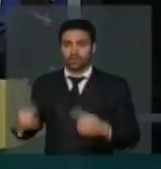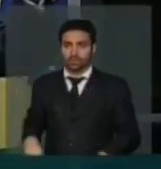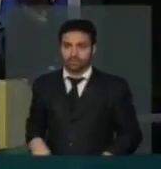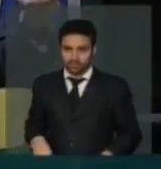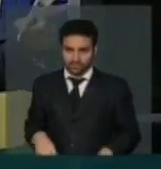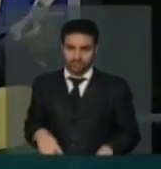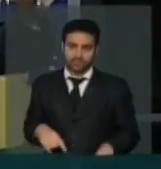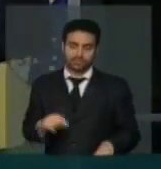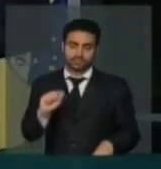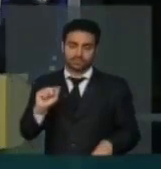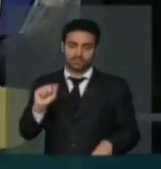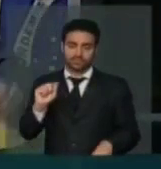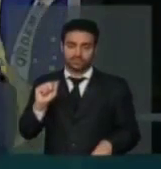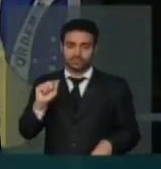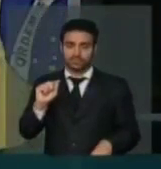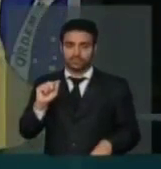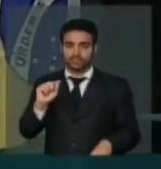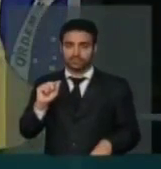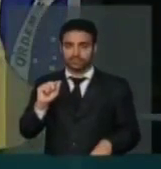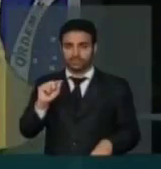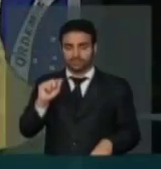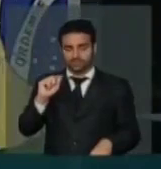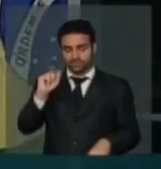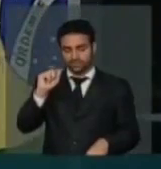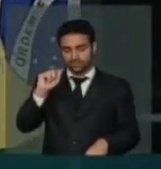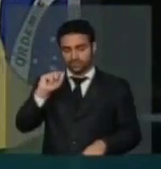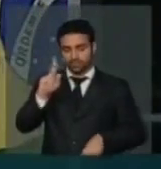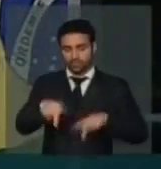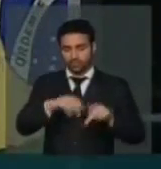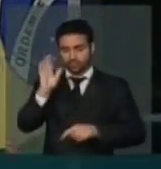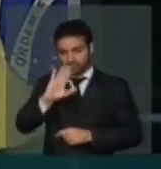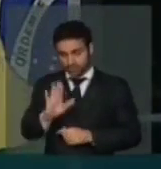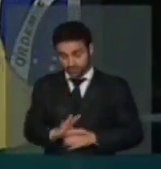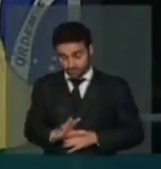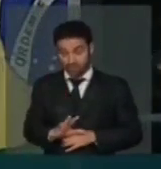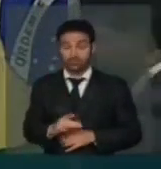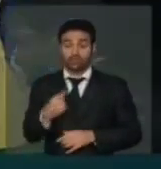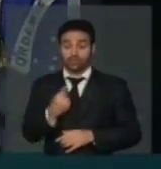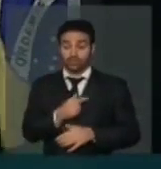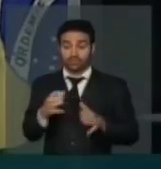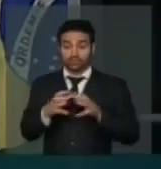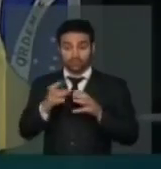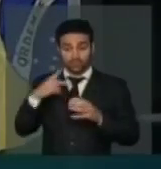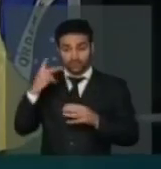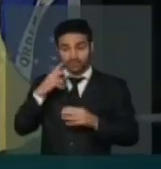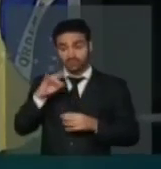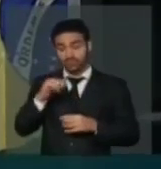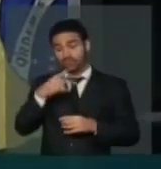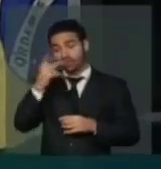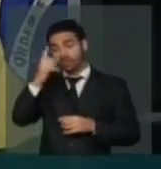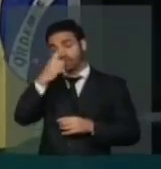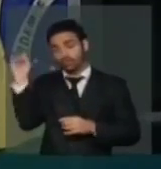e quem está contra o contribuinte brasileiro. O nosso partido vai dizer